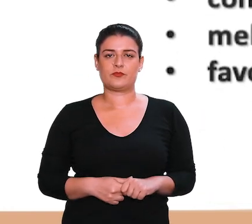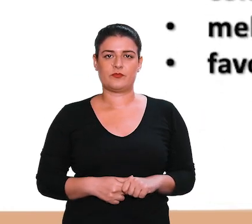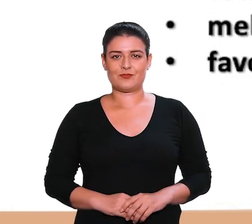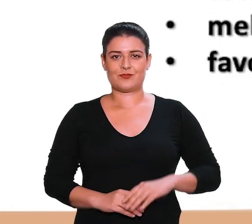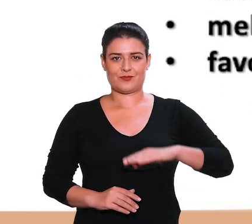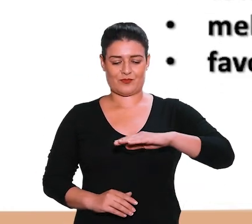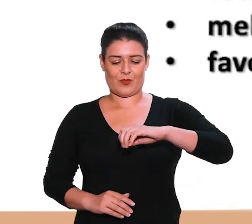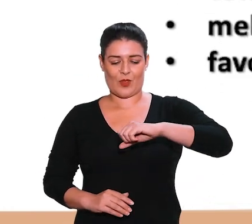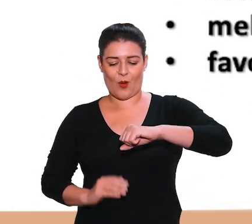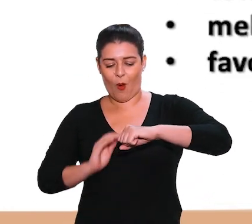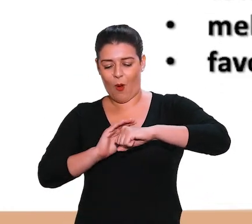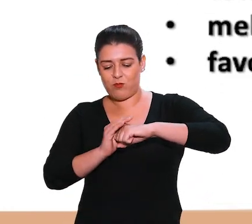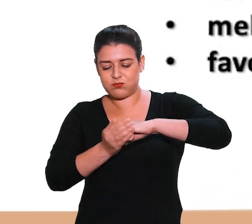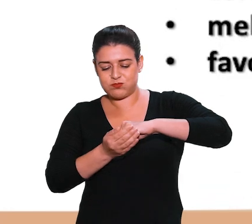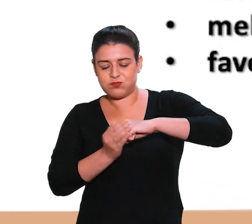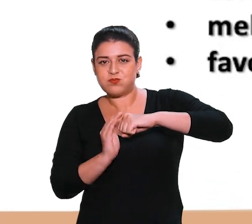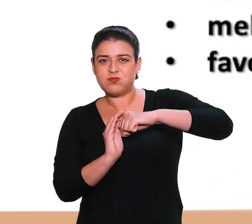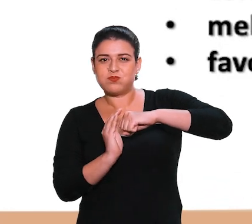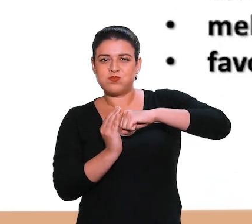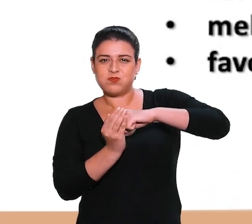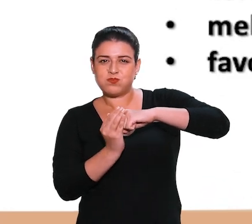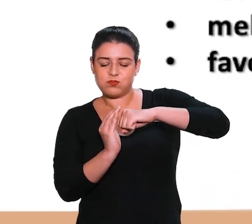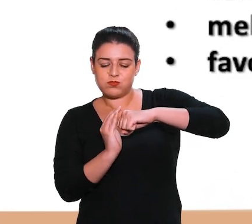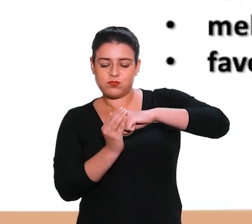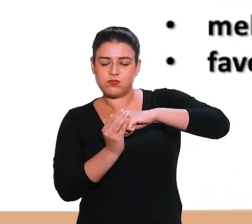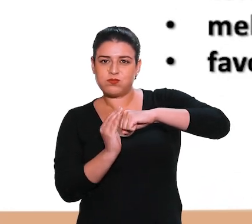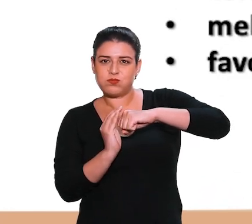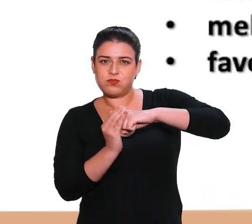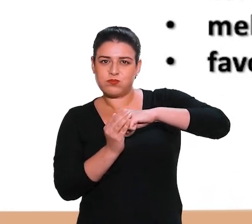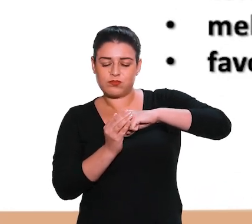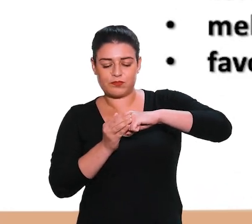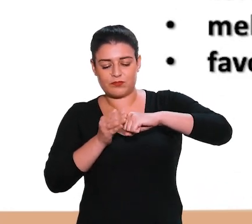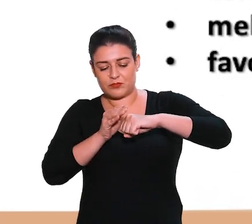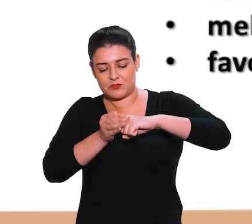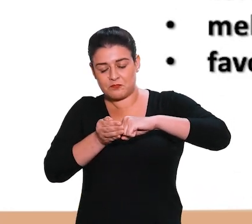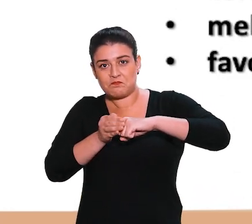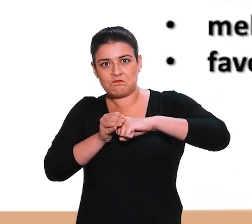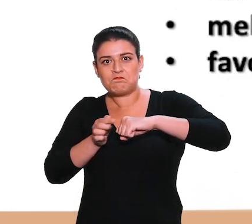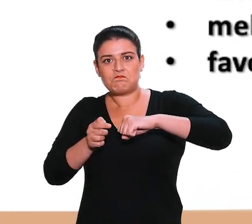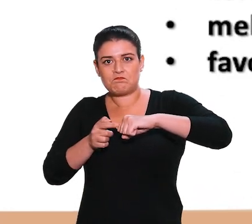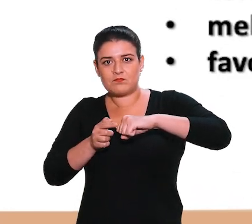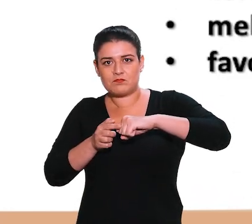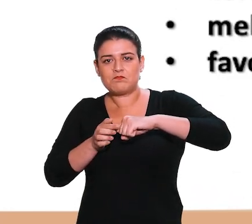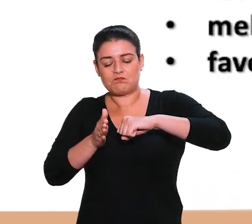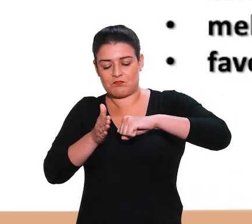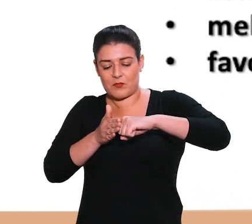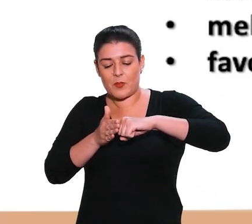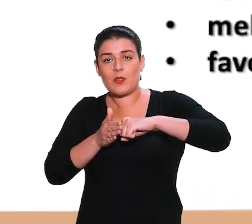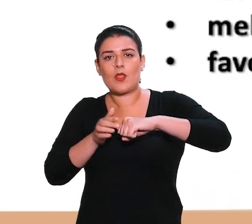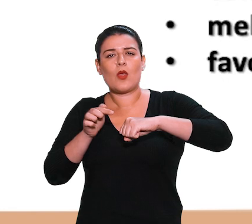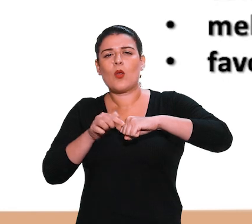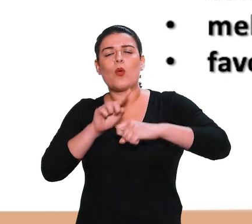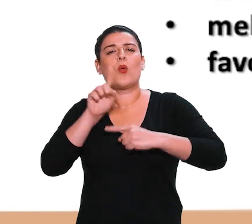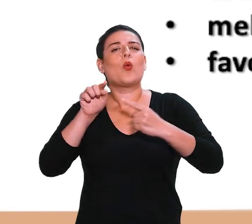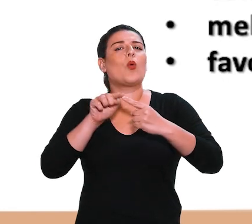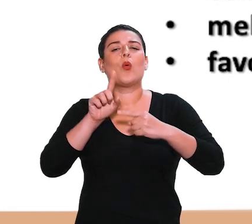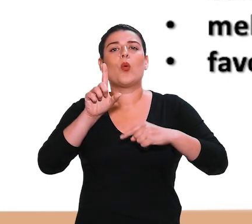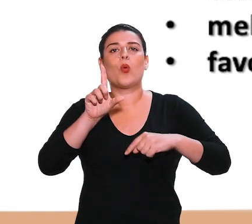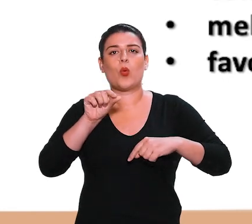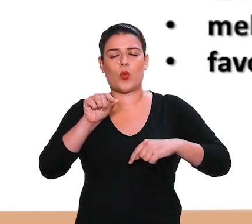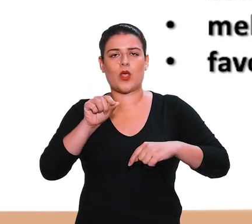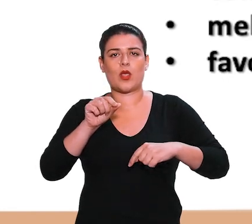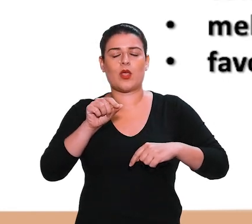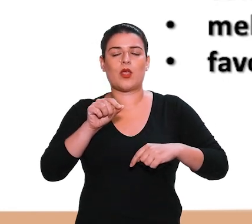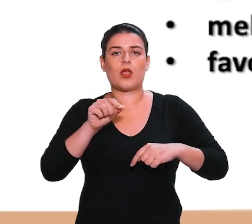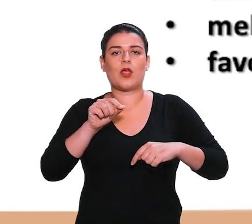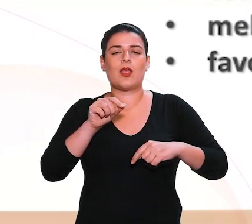O coxim terminal é aquela parte mais pontuda e mais final do coto de amputação, e a função dele é ter como